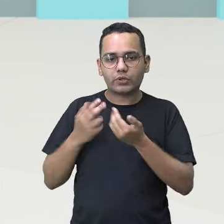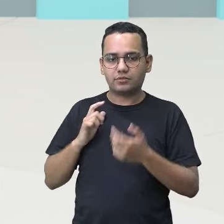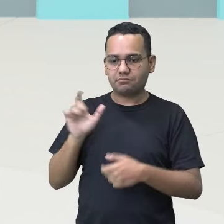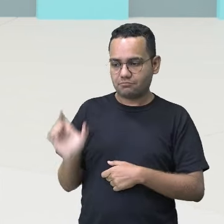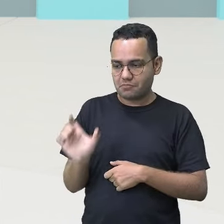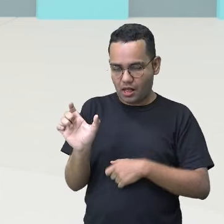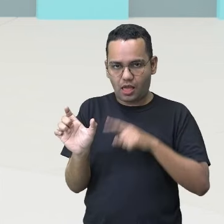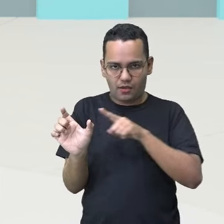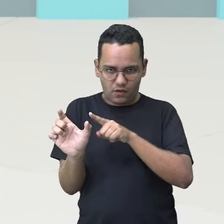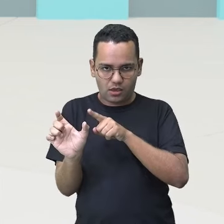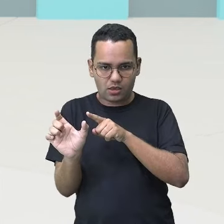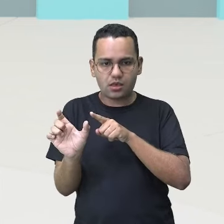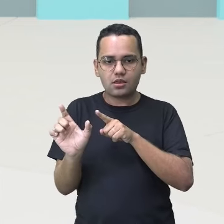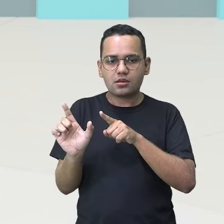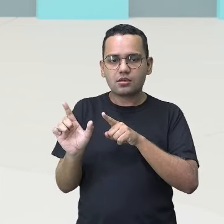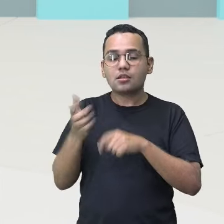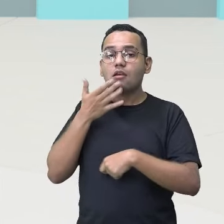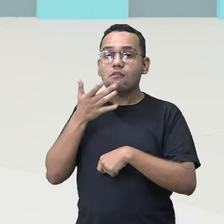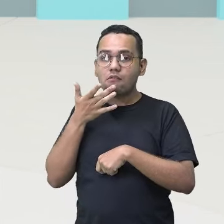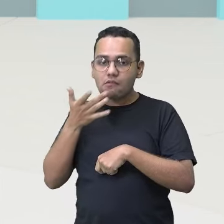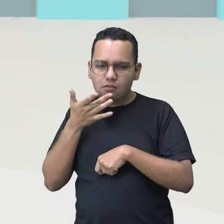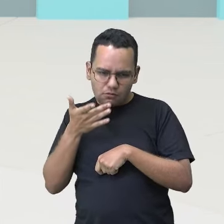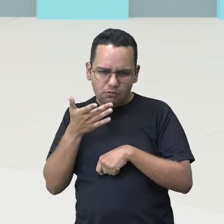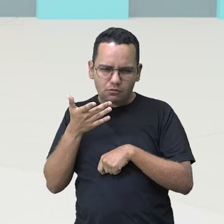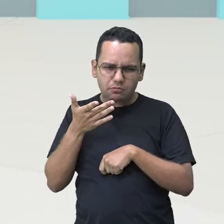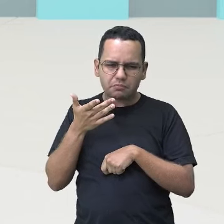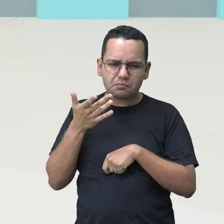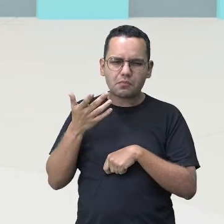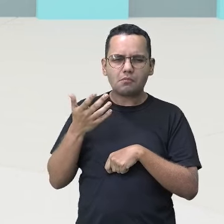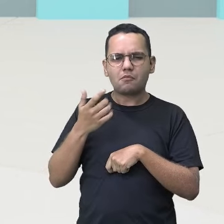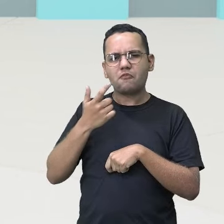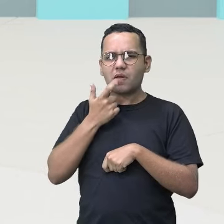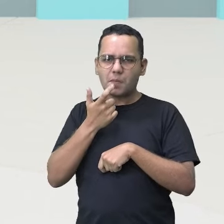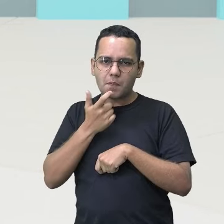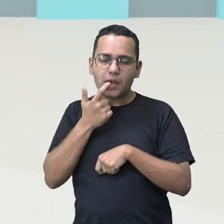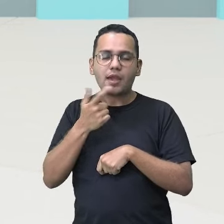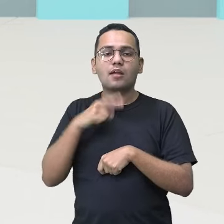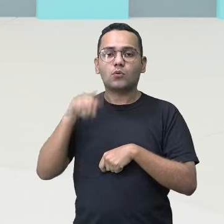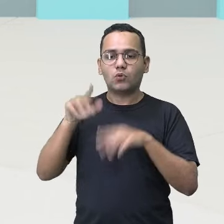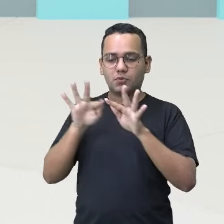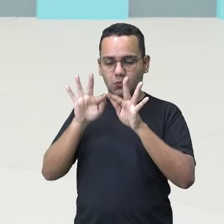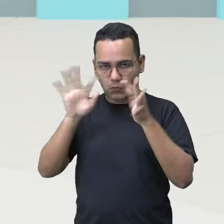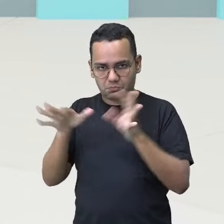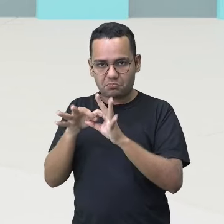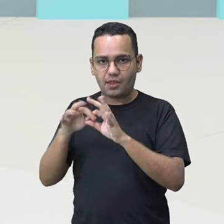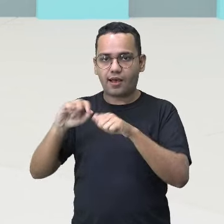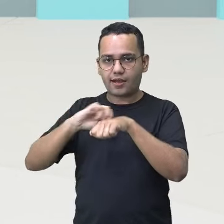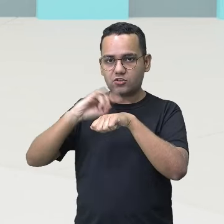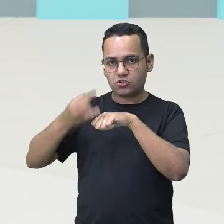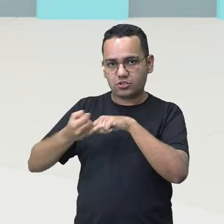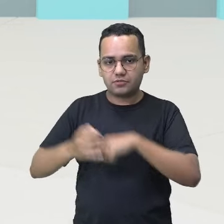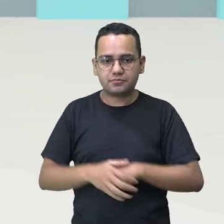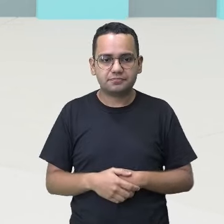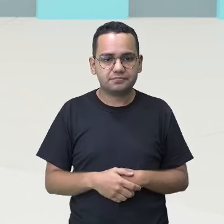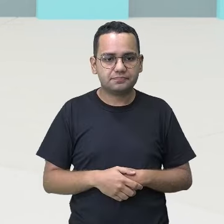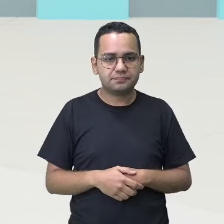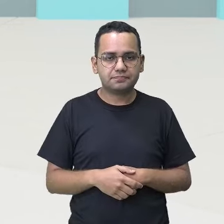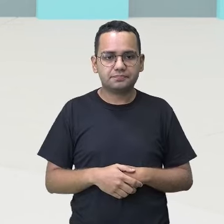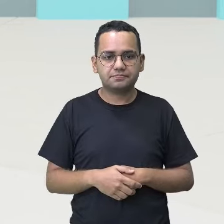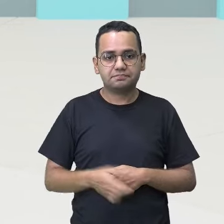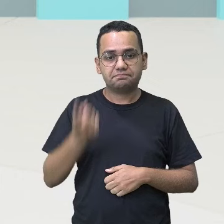vai se chamar de oração subordinada adjetiva Então vamos ver o nome aí da nossa oração de